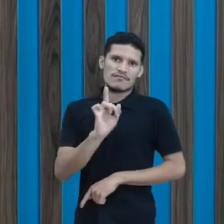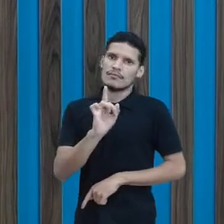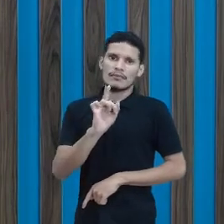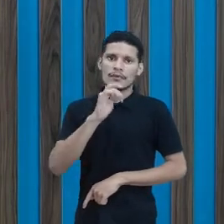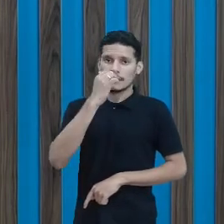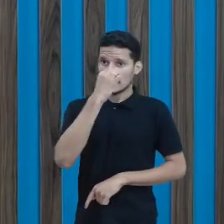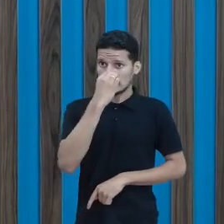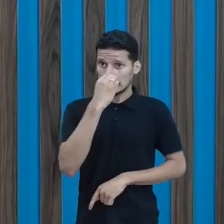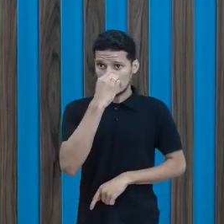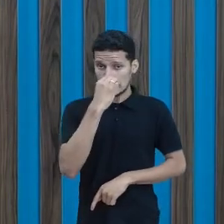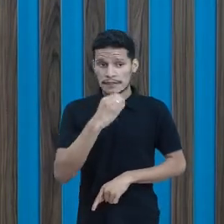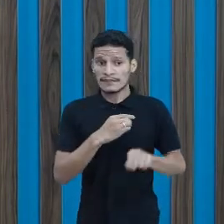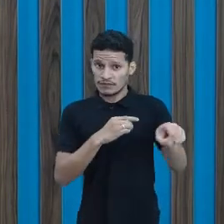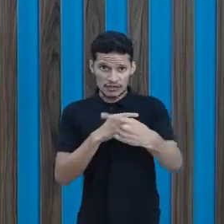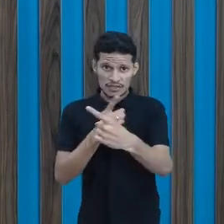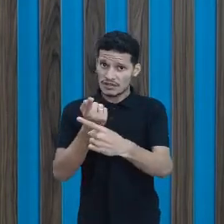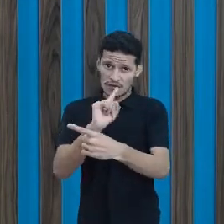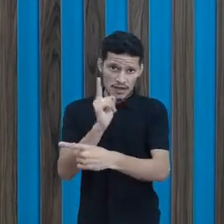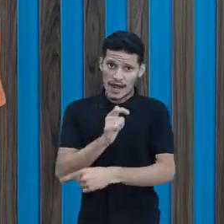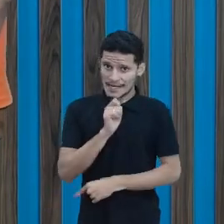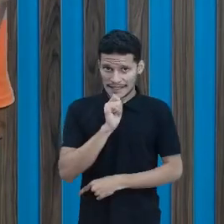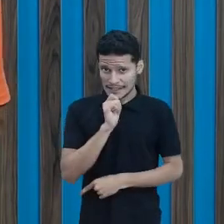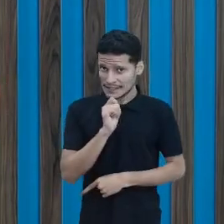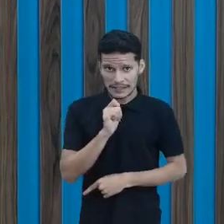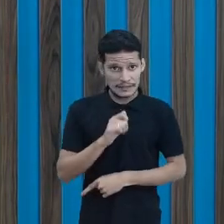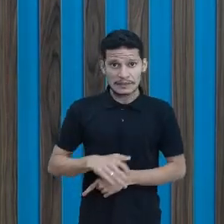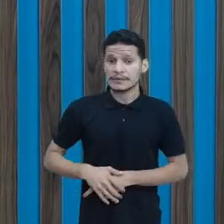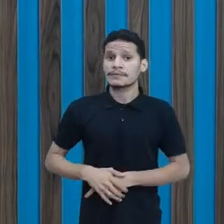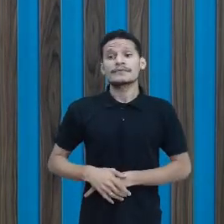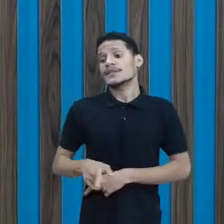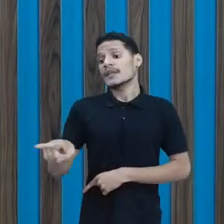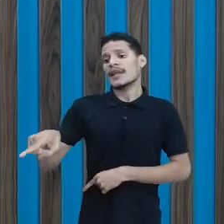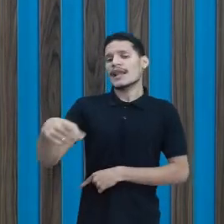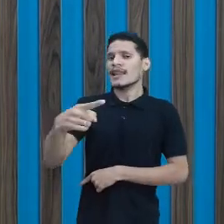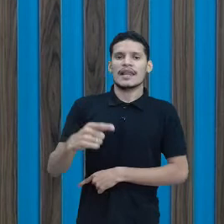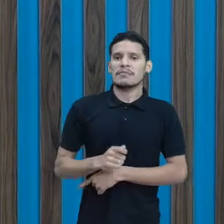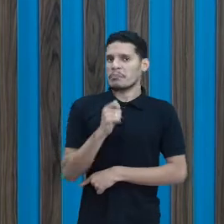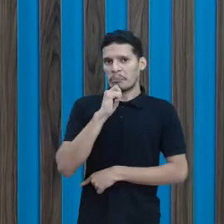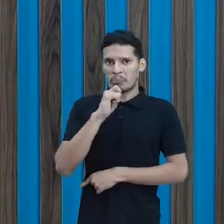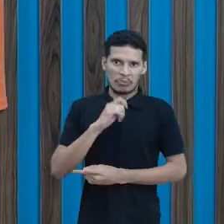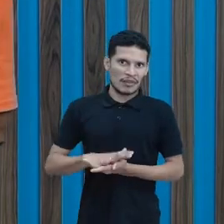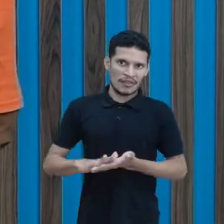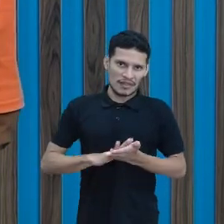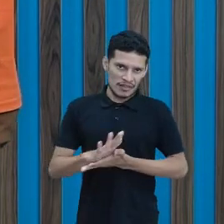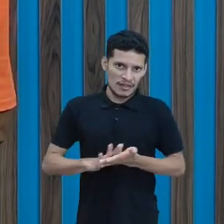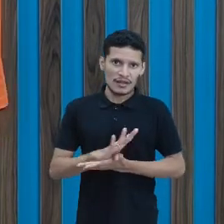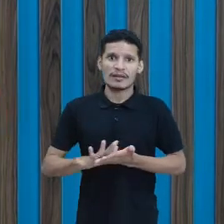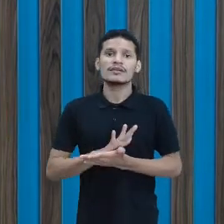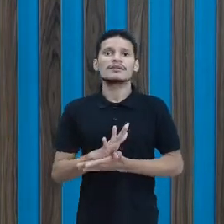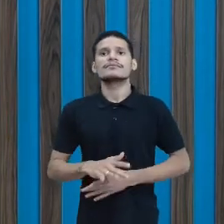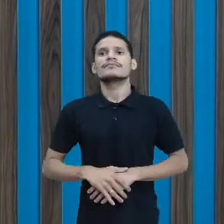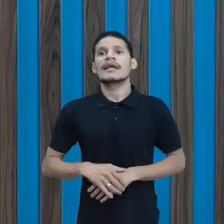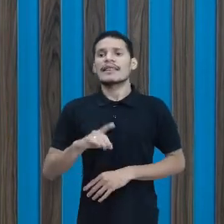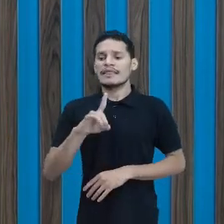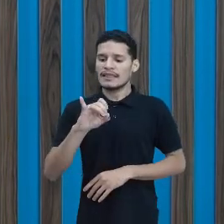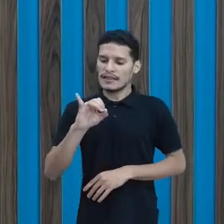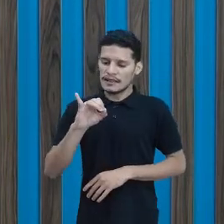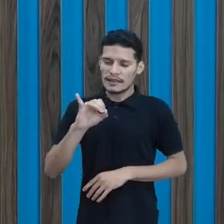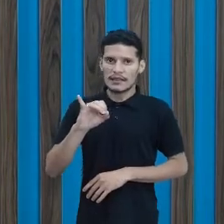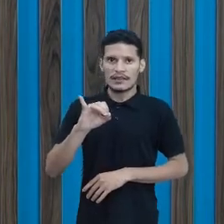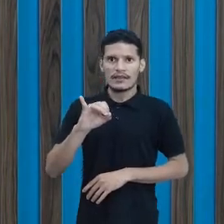go. Você não foi, you did not go. Ele não foi, he did not go. Lembrando que pode ser didn't,